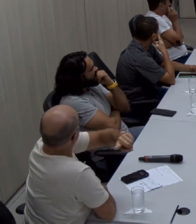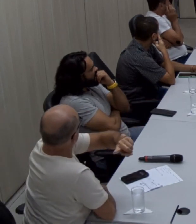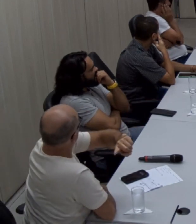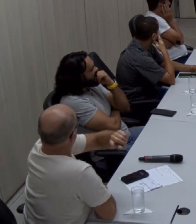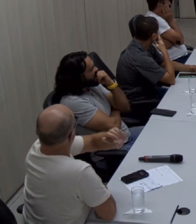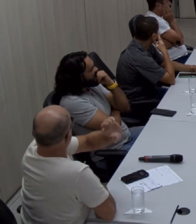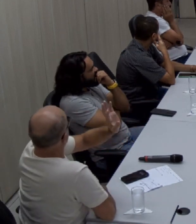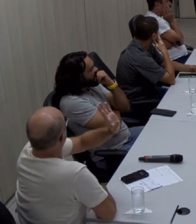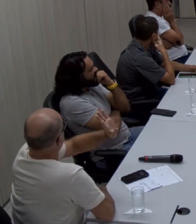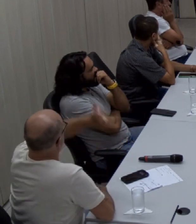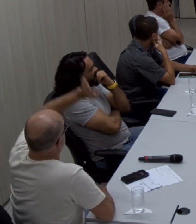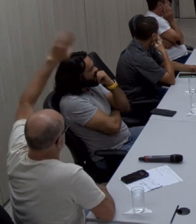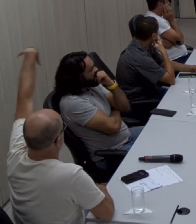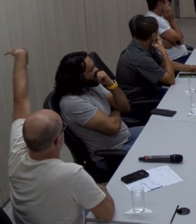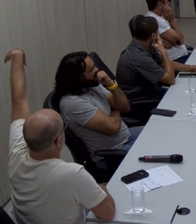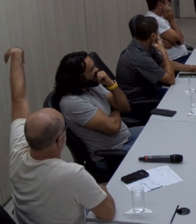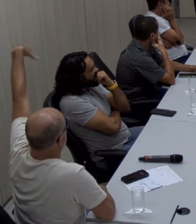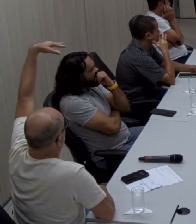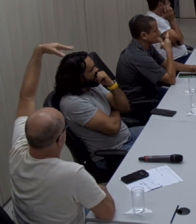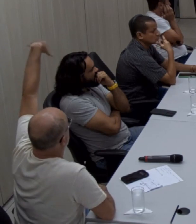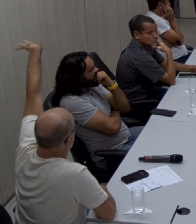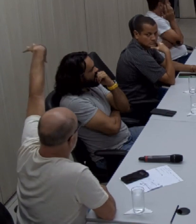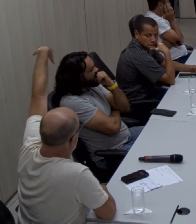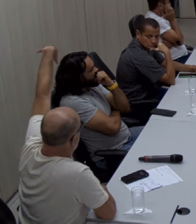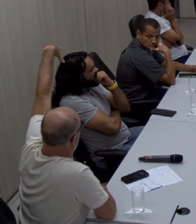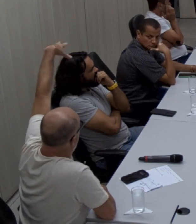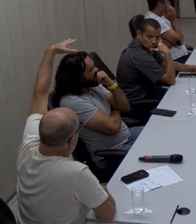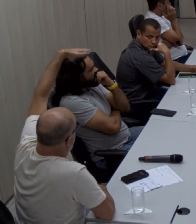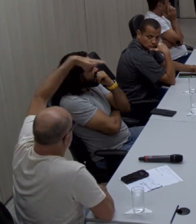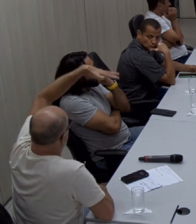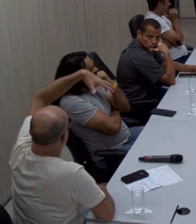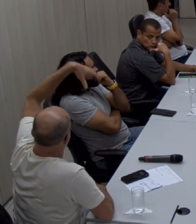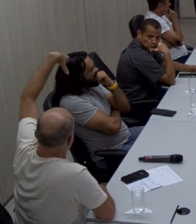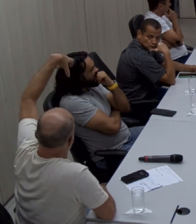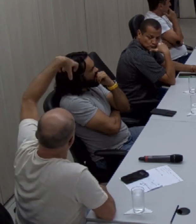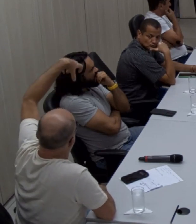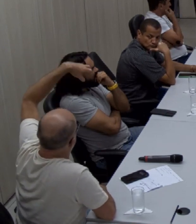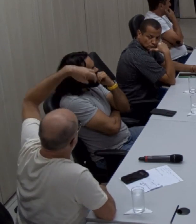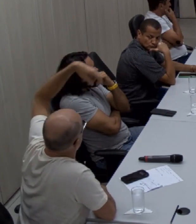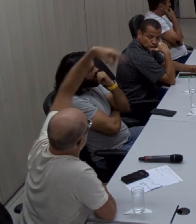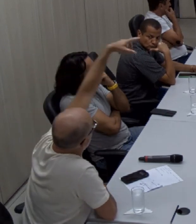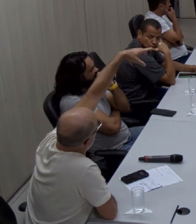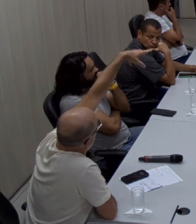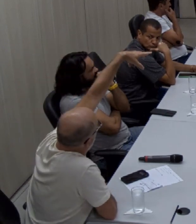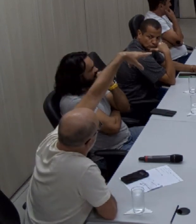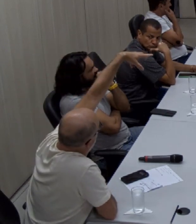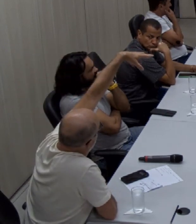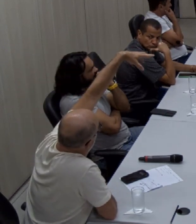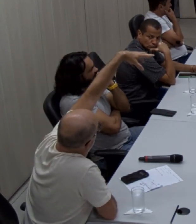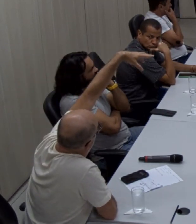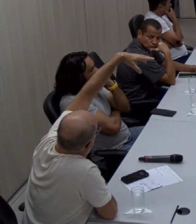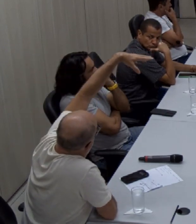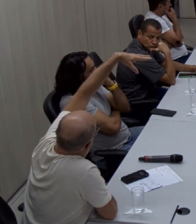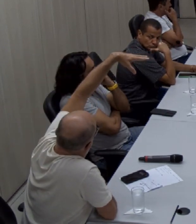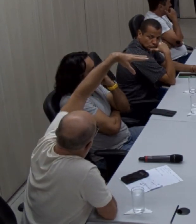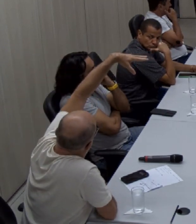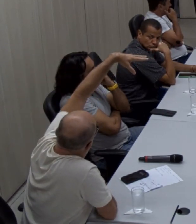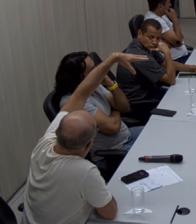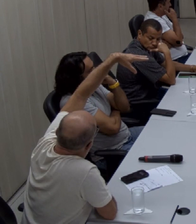Problema. Com a cidade industrial, não sei se você conheceu a cidade industrial aqui. Sim. Do lado do Anel. Ali era um comércio pujante. Um dia ele